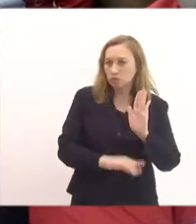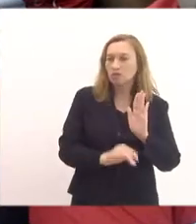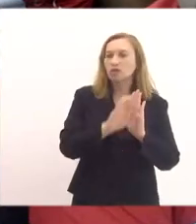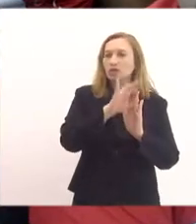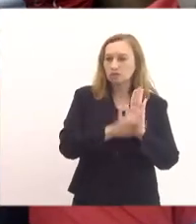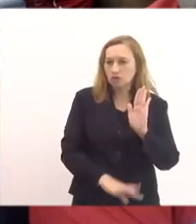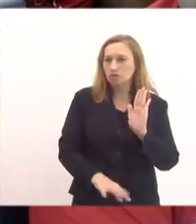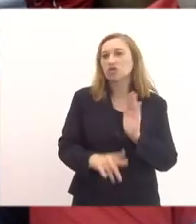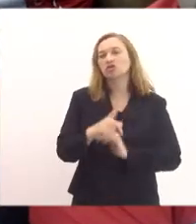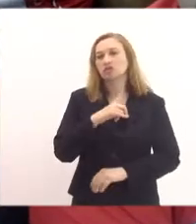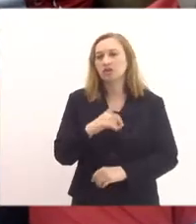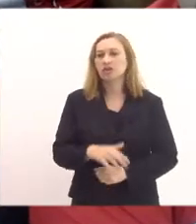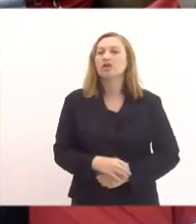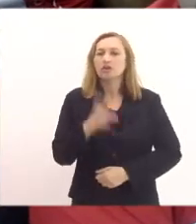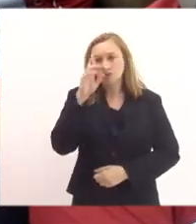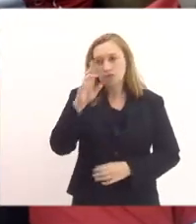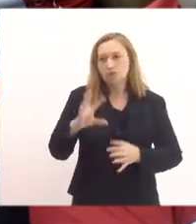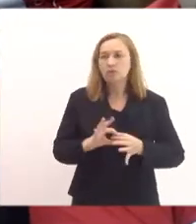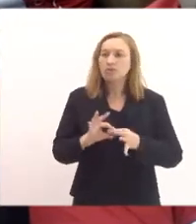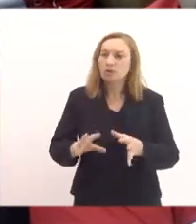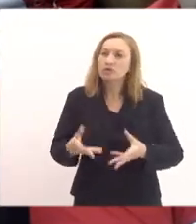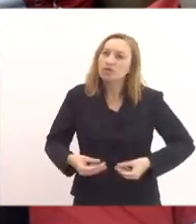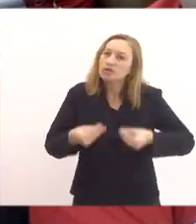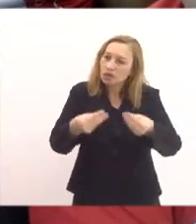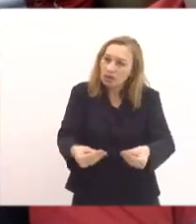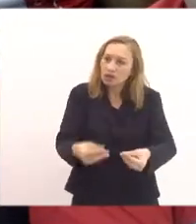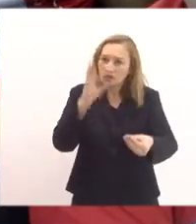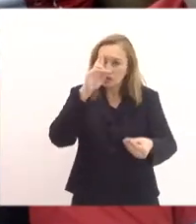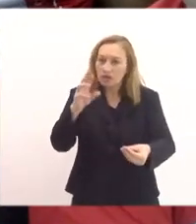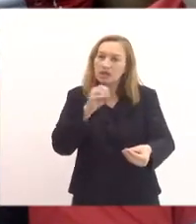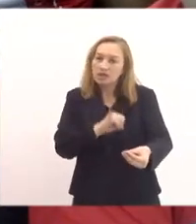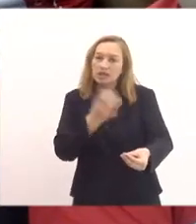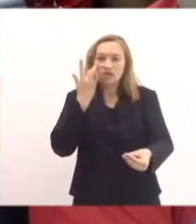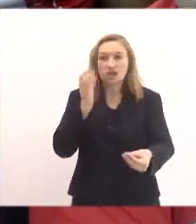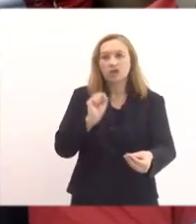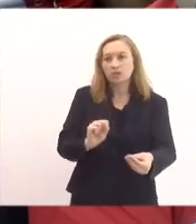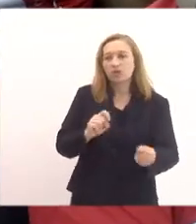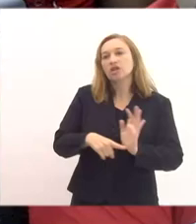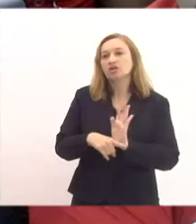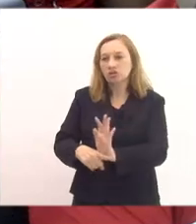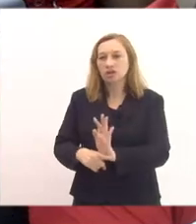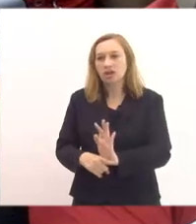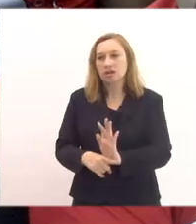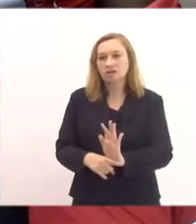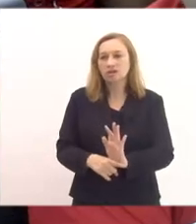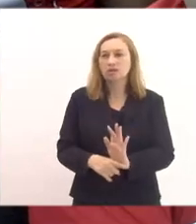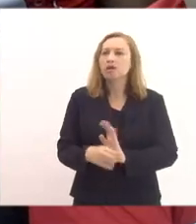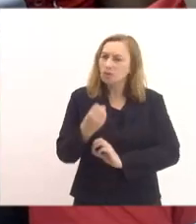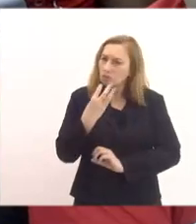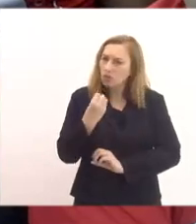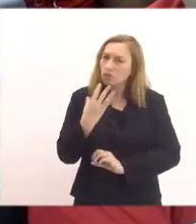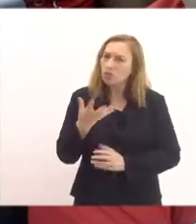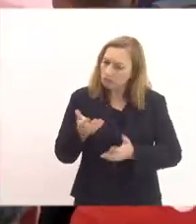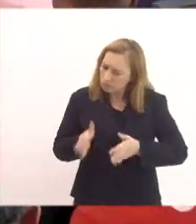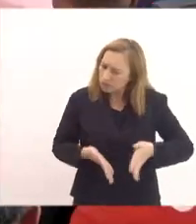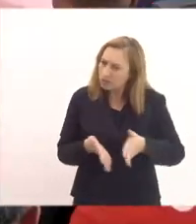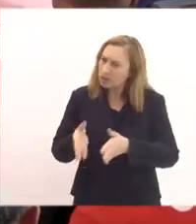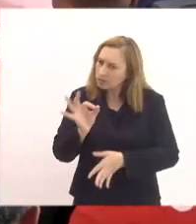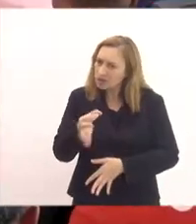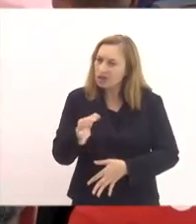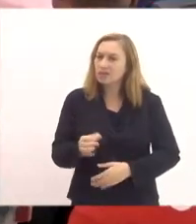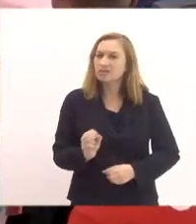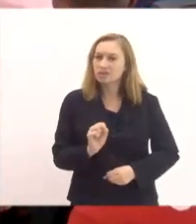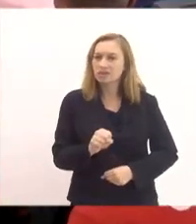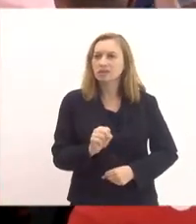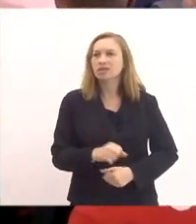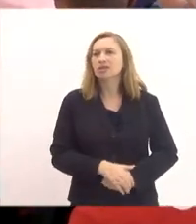todas que tiverem. Então, se o senhor permitir, eu gostaria de estar entregando para o senhor, sim. Se assim o senhor muito achar bom. Que pode colaborar de alguma forma. Excelente, é assim pode. Que a gente caminha. É isso. Parabéns.